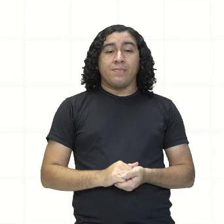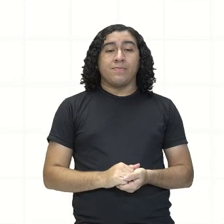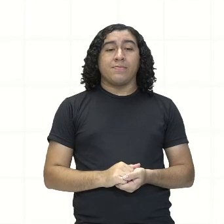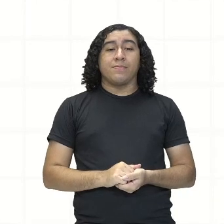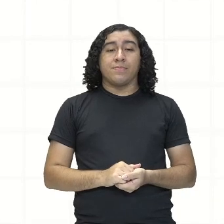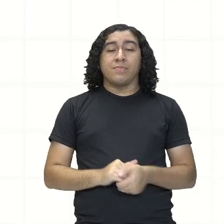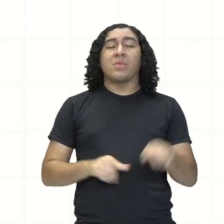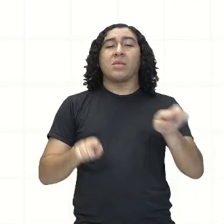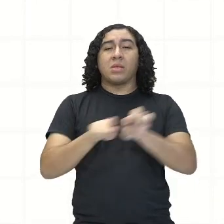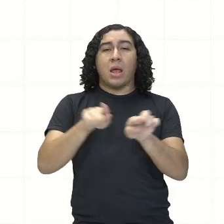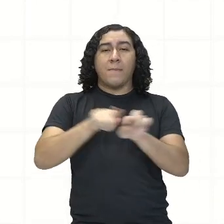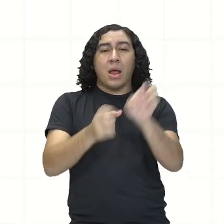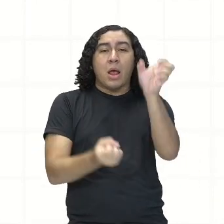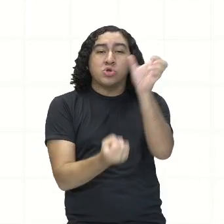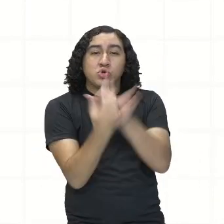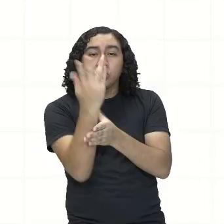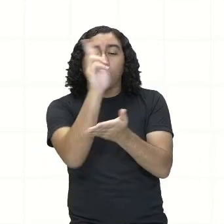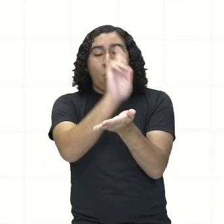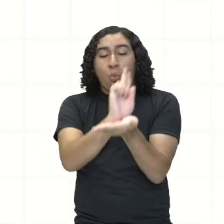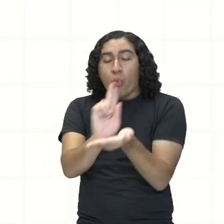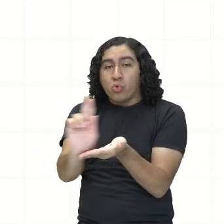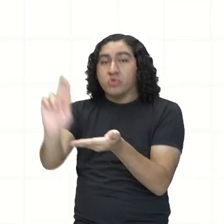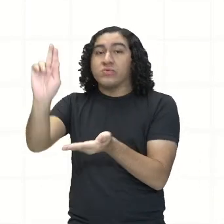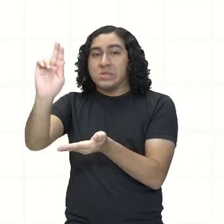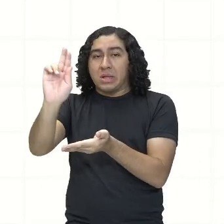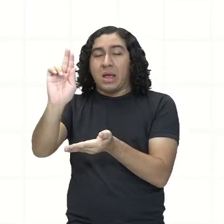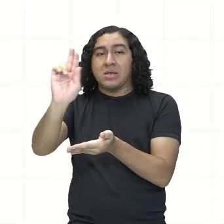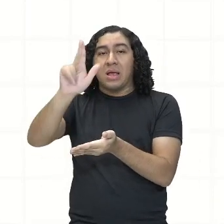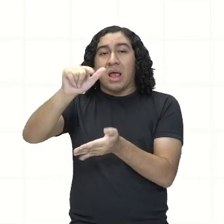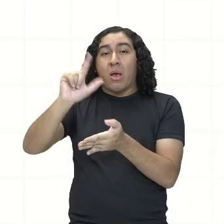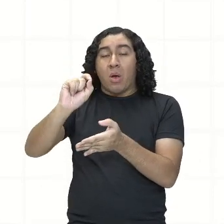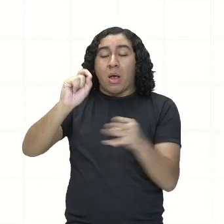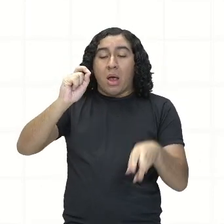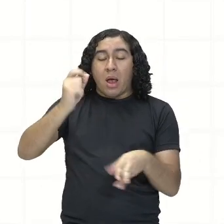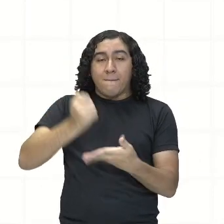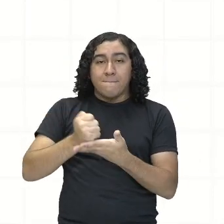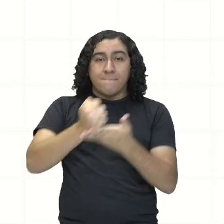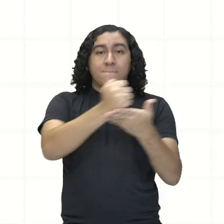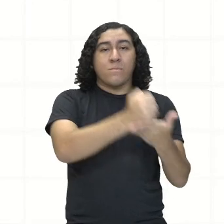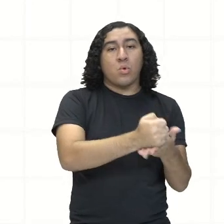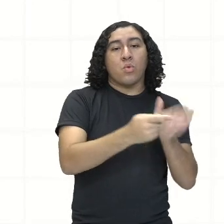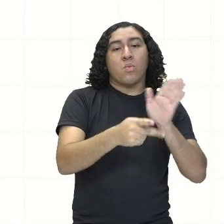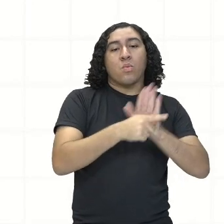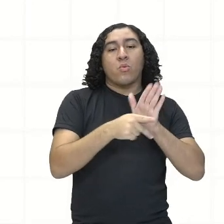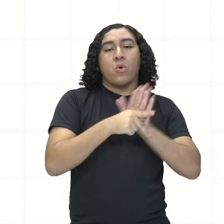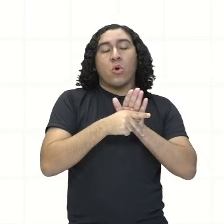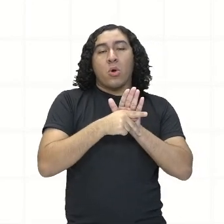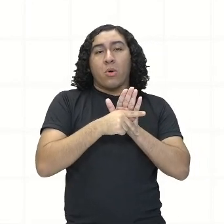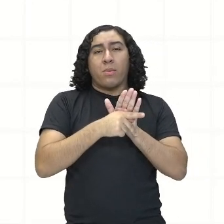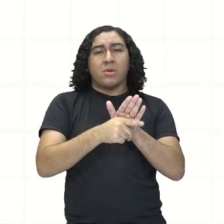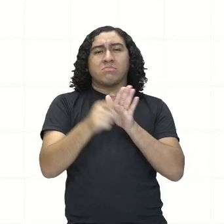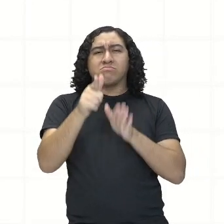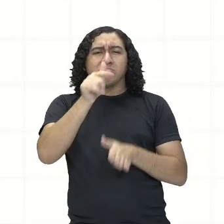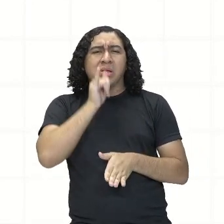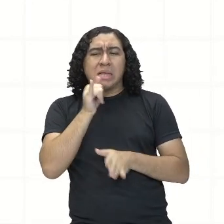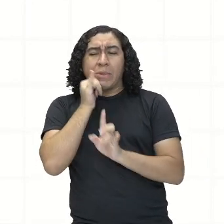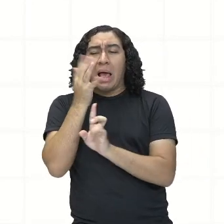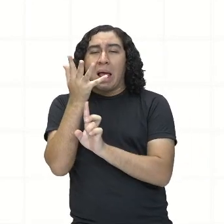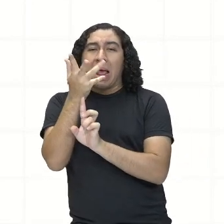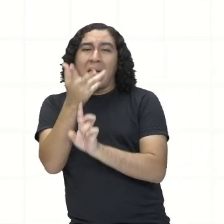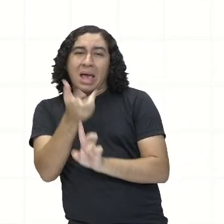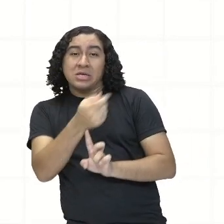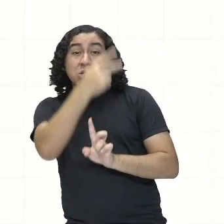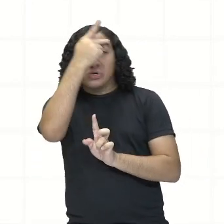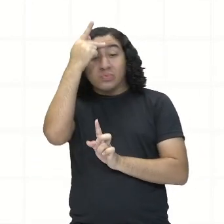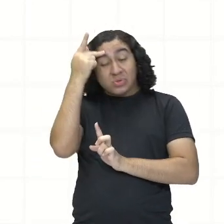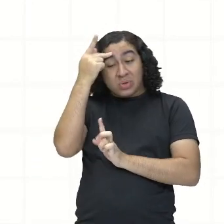de universidades vai favorecer a produção de obras inacessíveis. Então, todas essas questões,